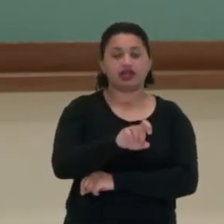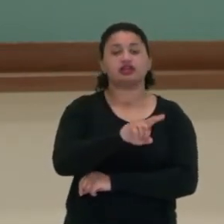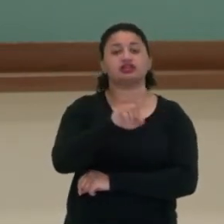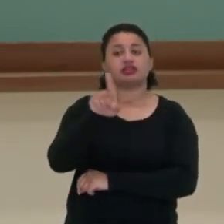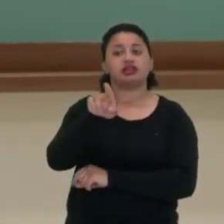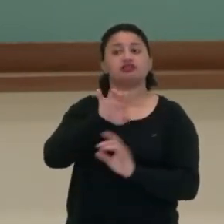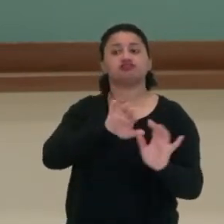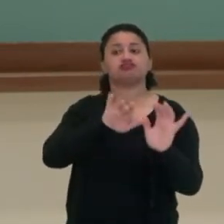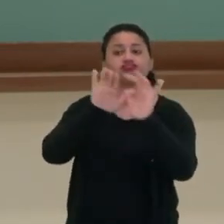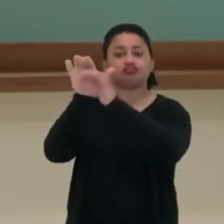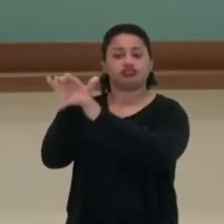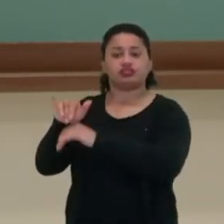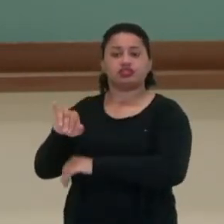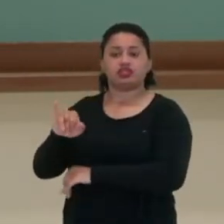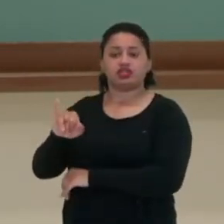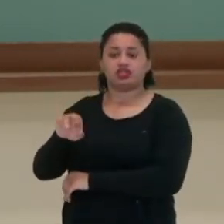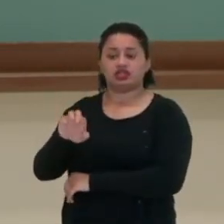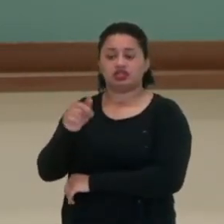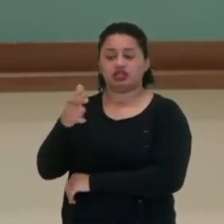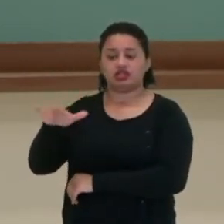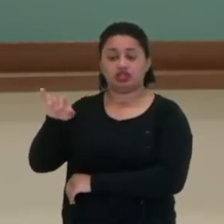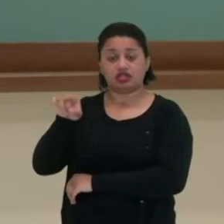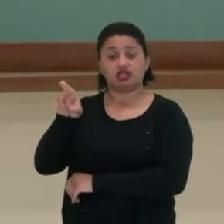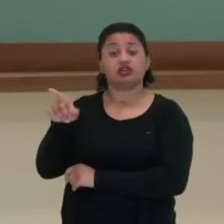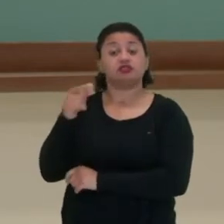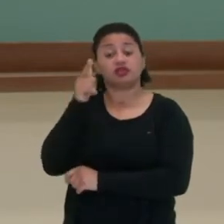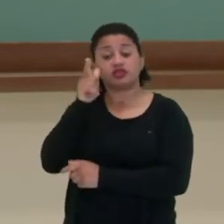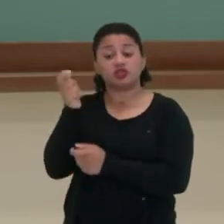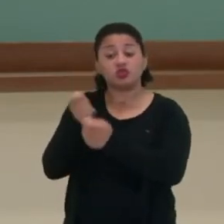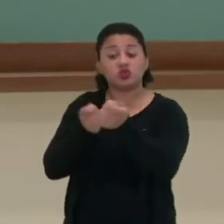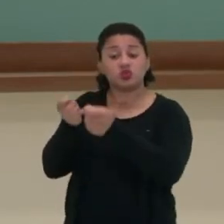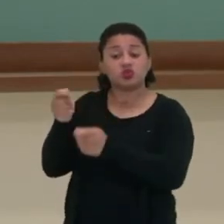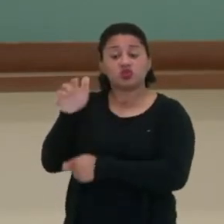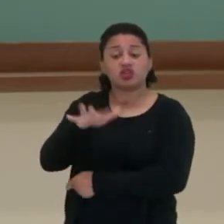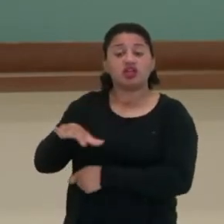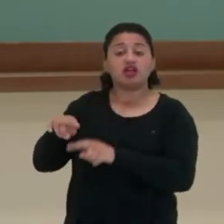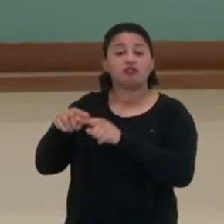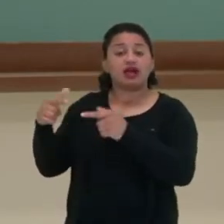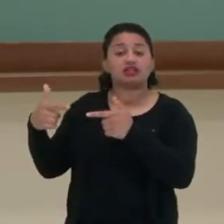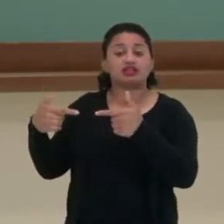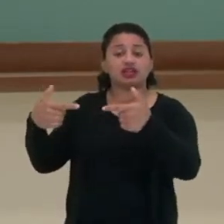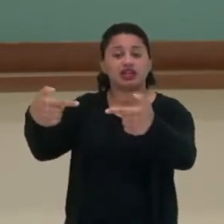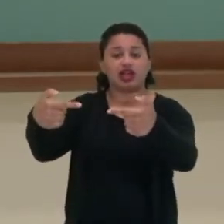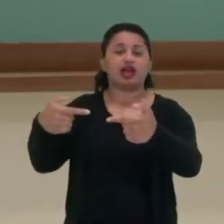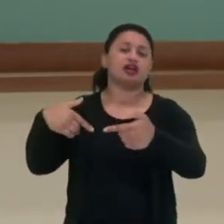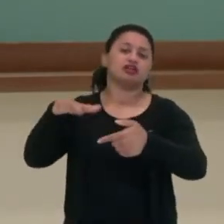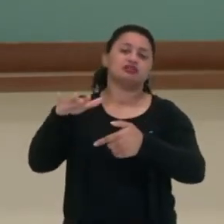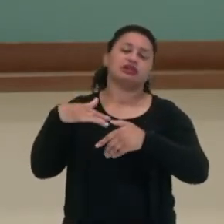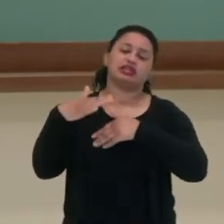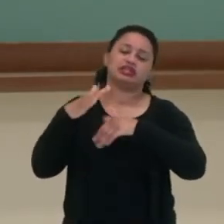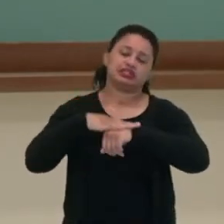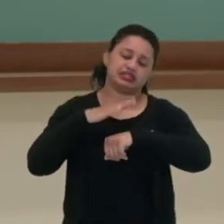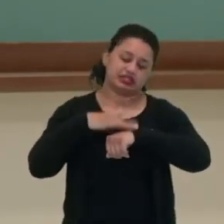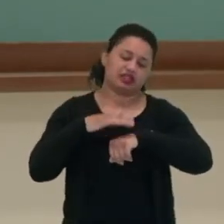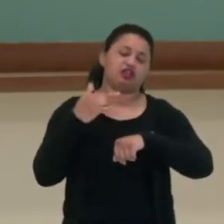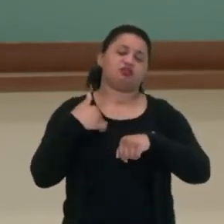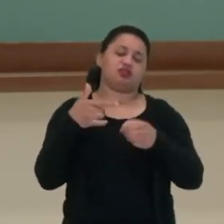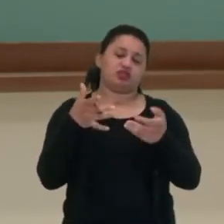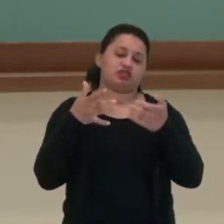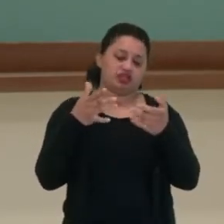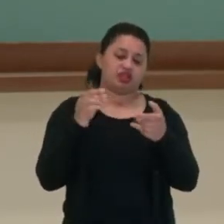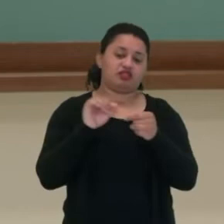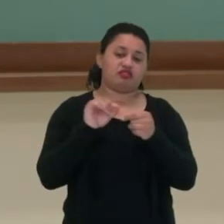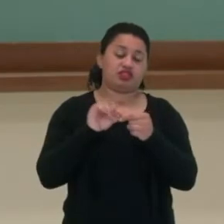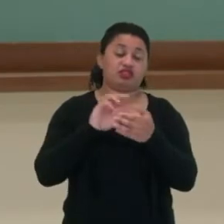deter o controle daquelas áreas. Porém, essa guerra acabou se estendendo por muito mais tempo do que esperado, levando uma série